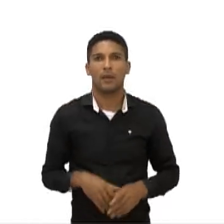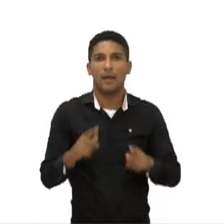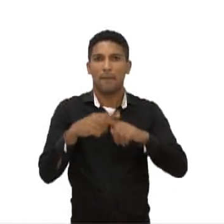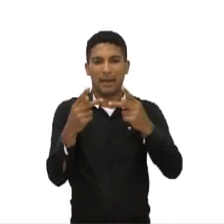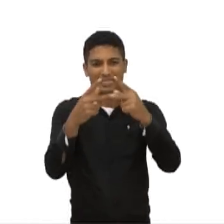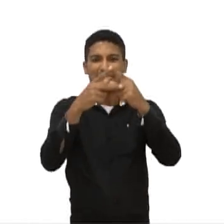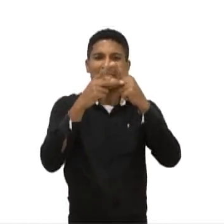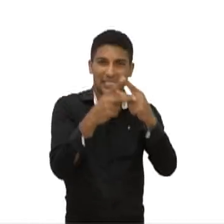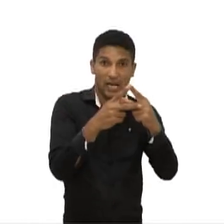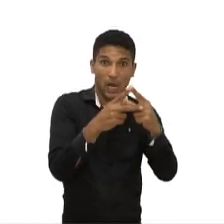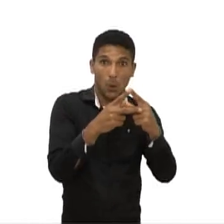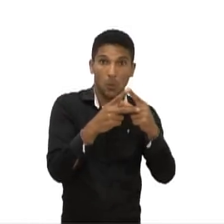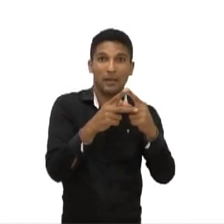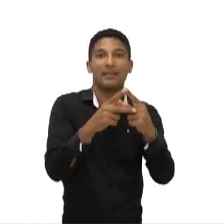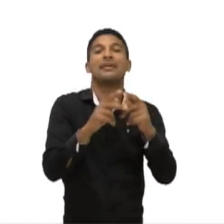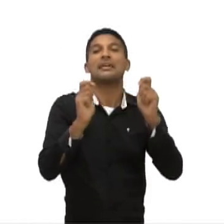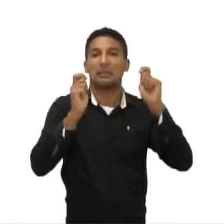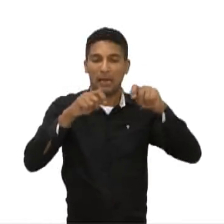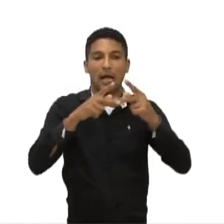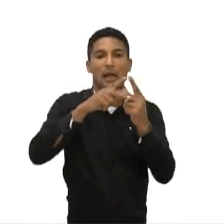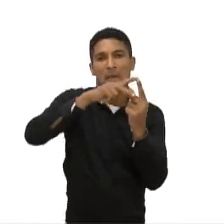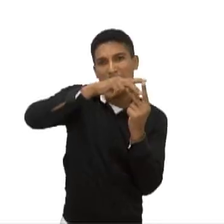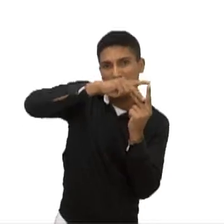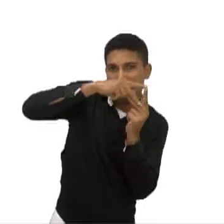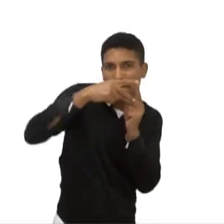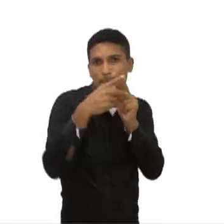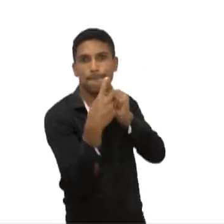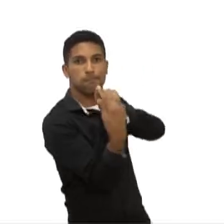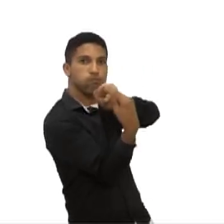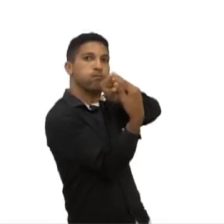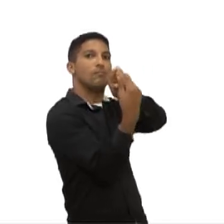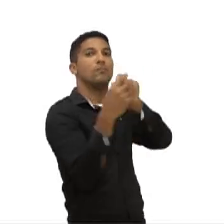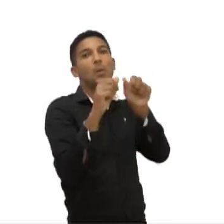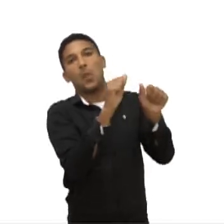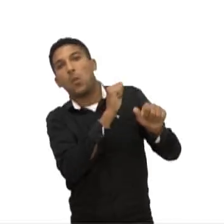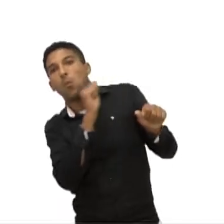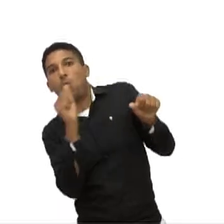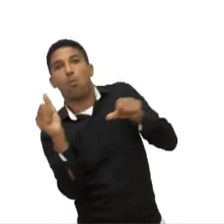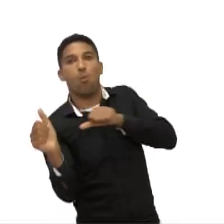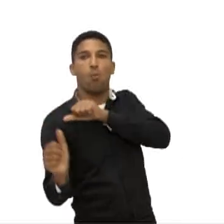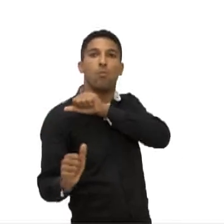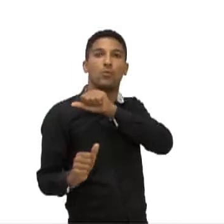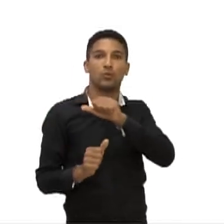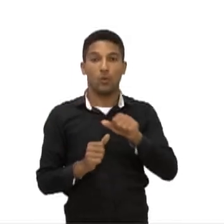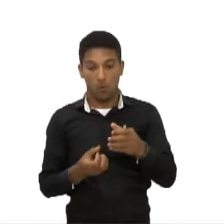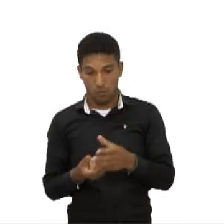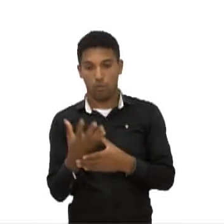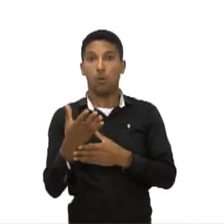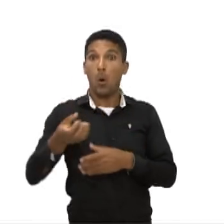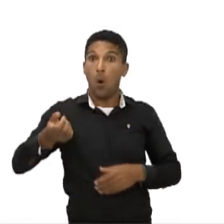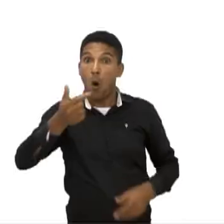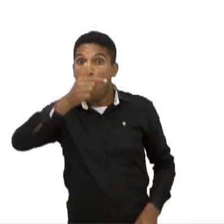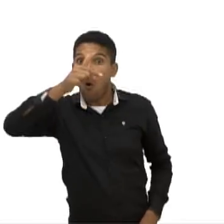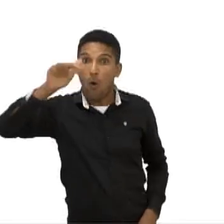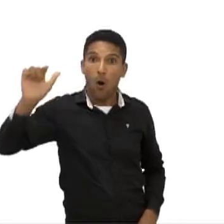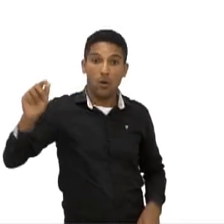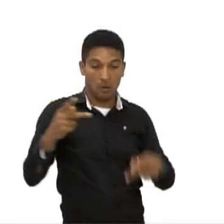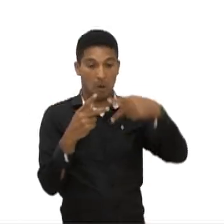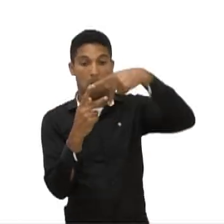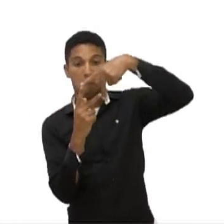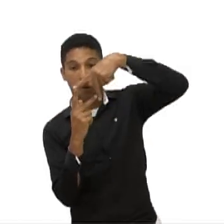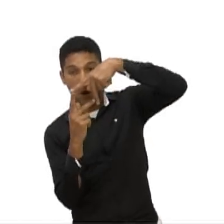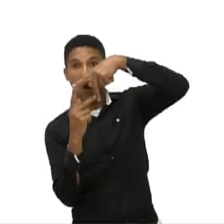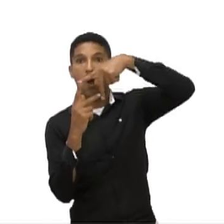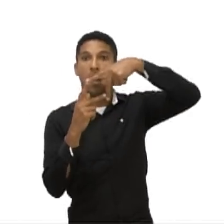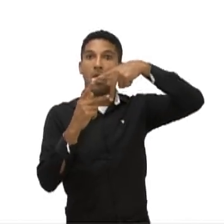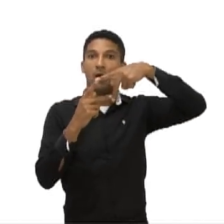que isso é verdade? Sim, a gente pode estar decompondo esses polígonos em triângulos, tá? E nós vamos tentar fazer isso